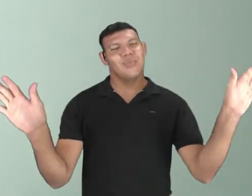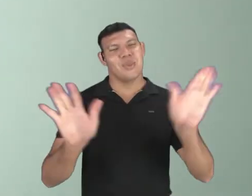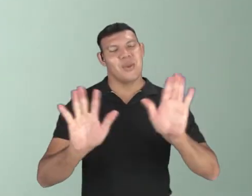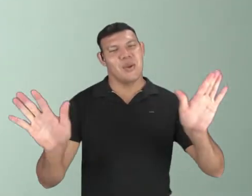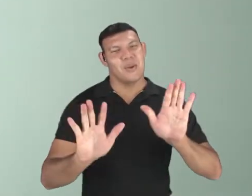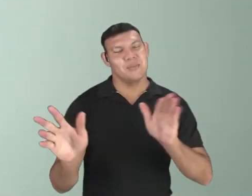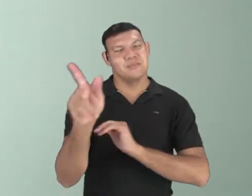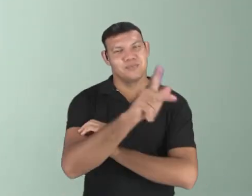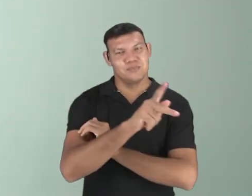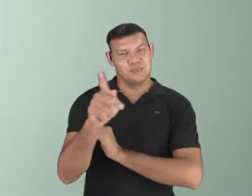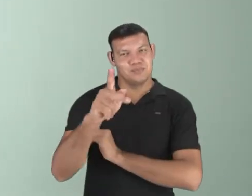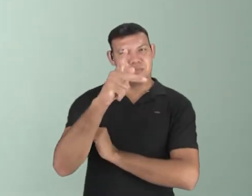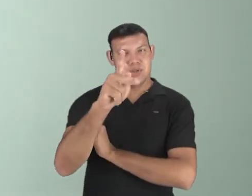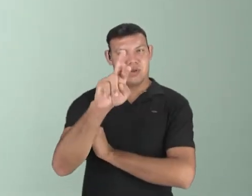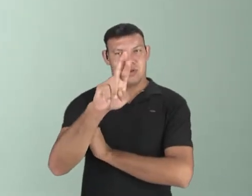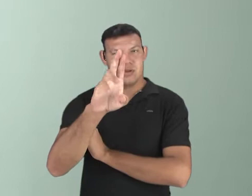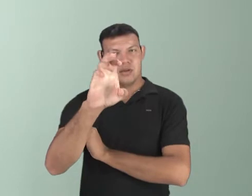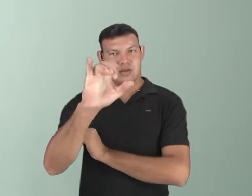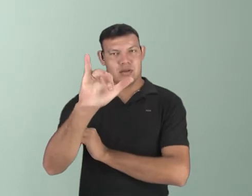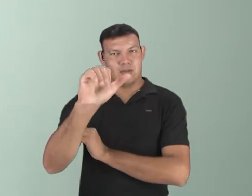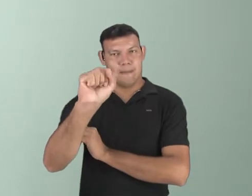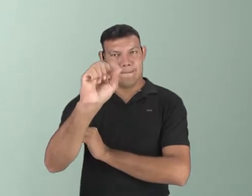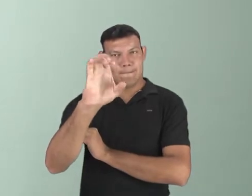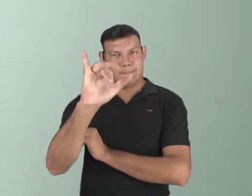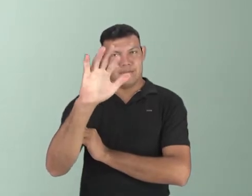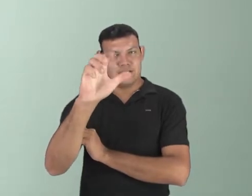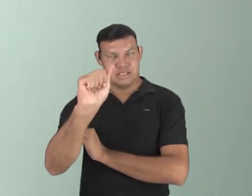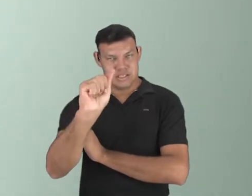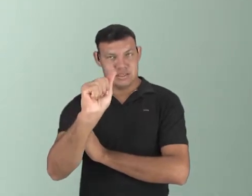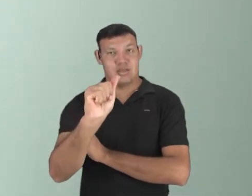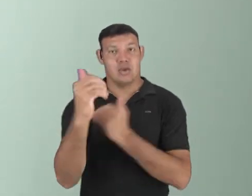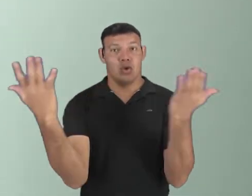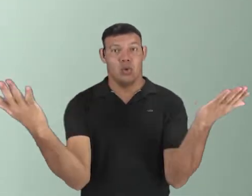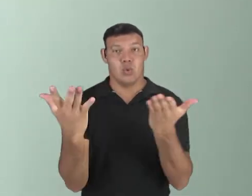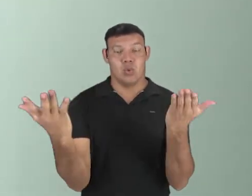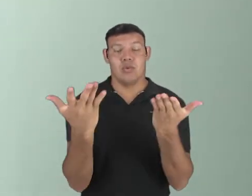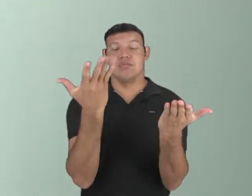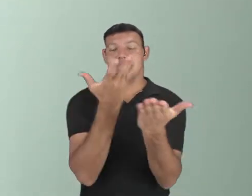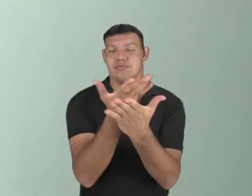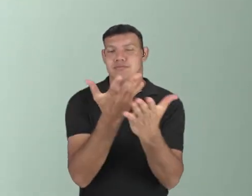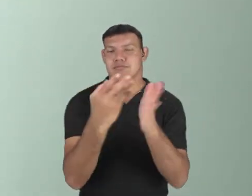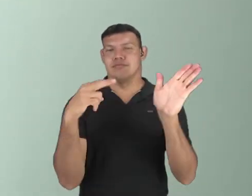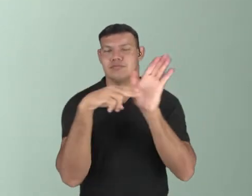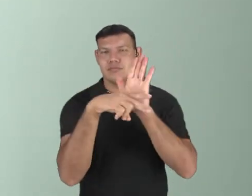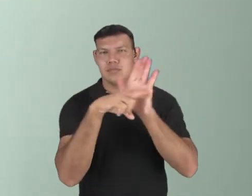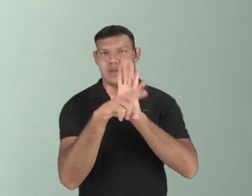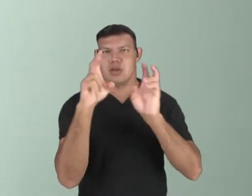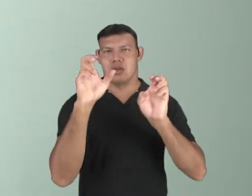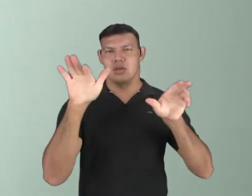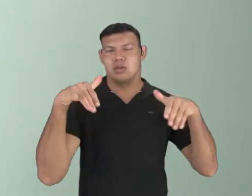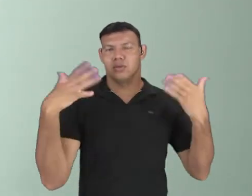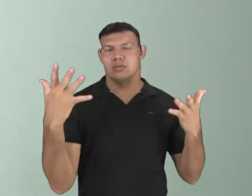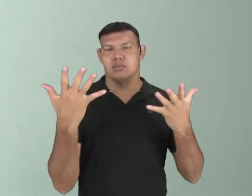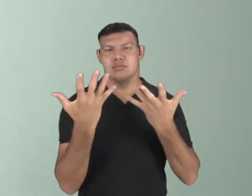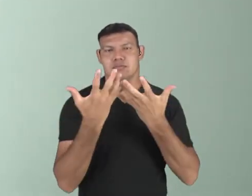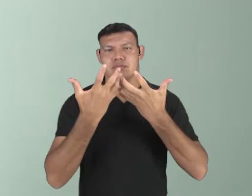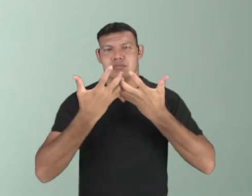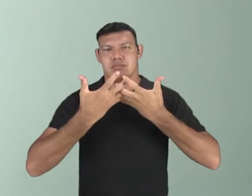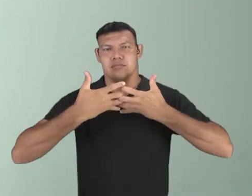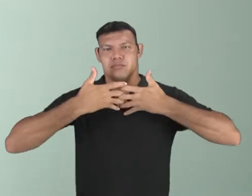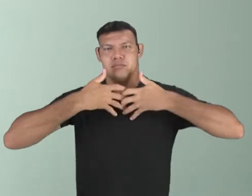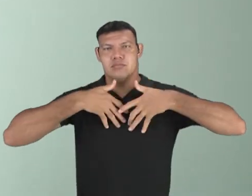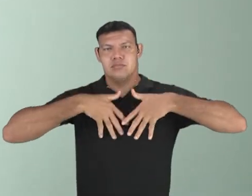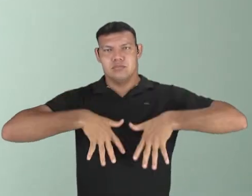Olá, eu sou a professora Priscila e nós vamos ter mais uma aula de biologia e o nosso tema será o metabolismo